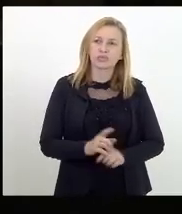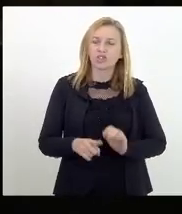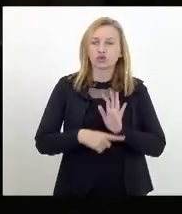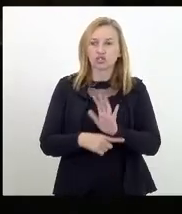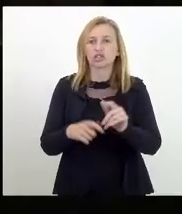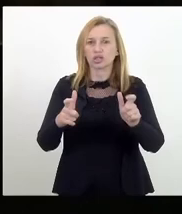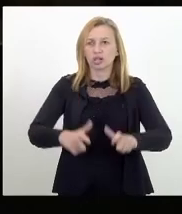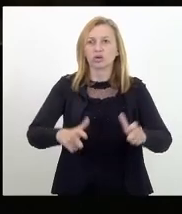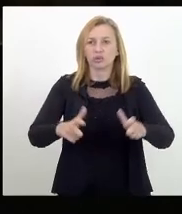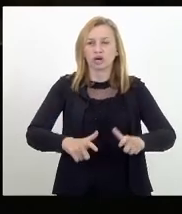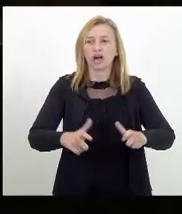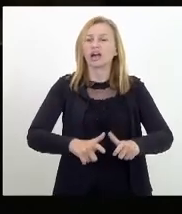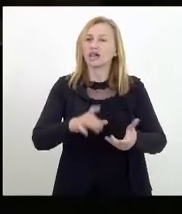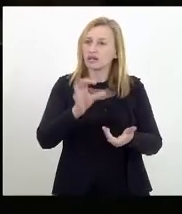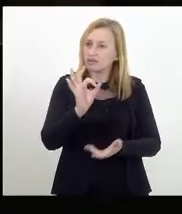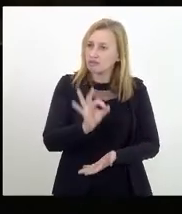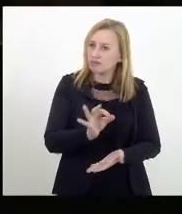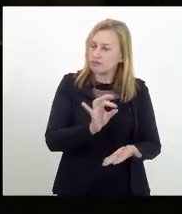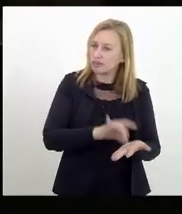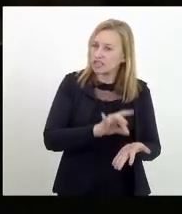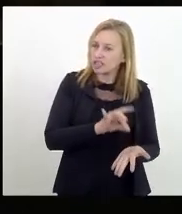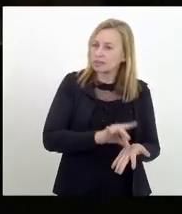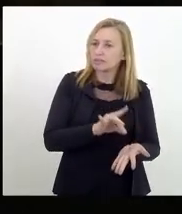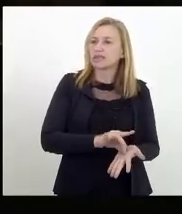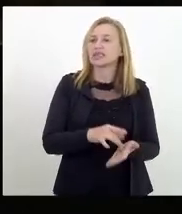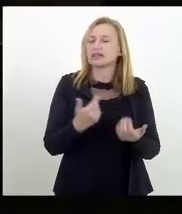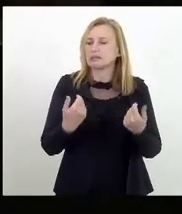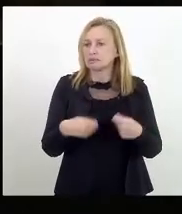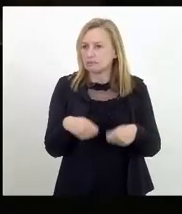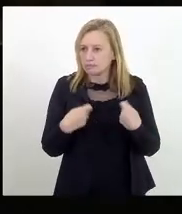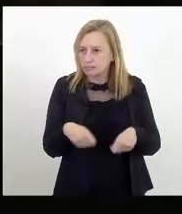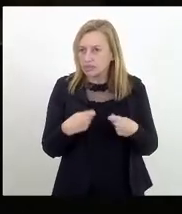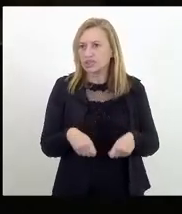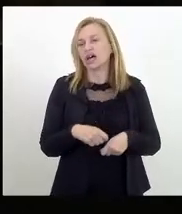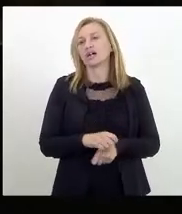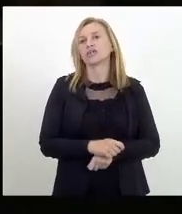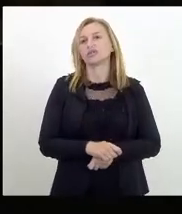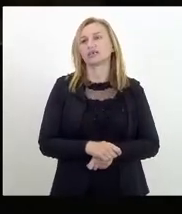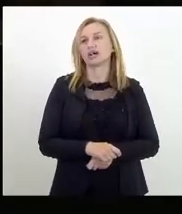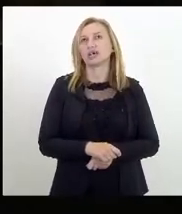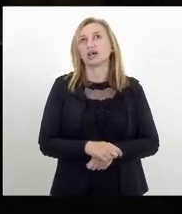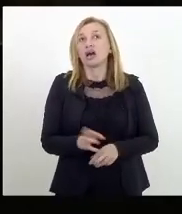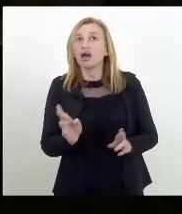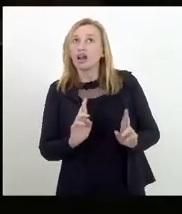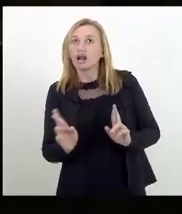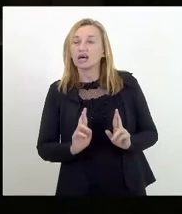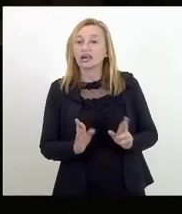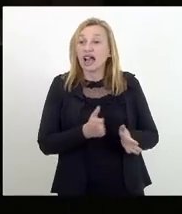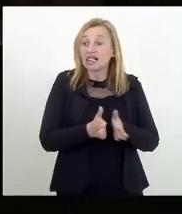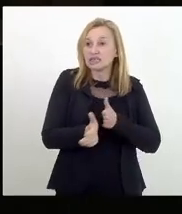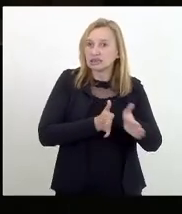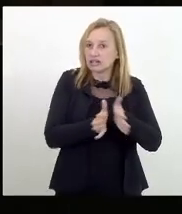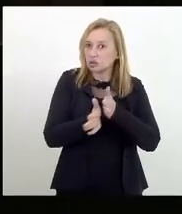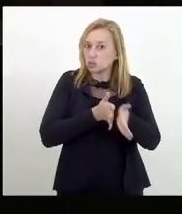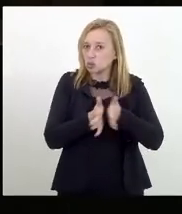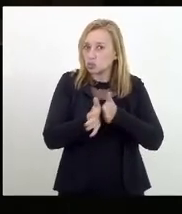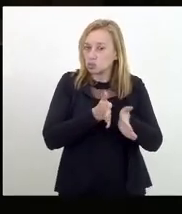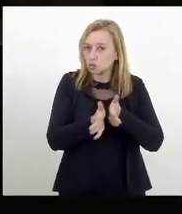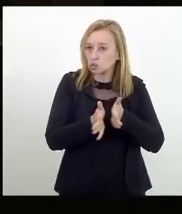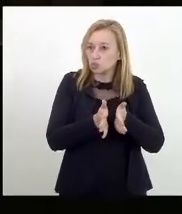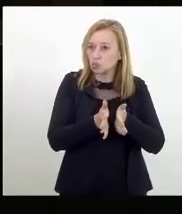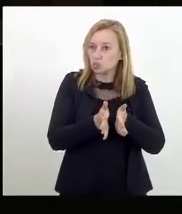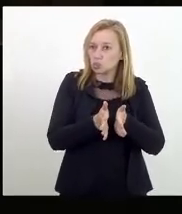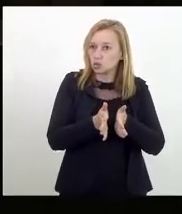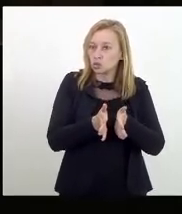que realmente é carente em termos de acesso a